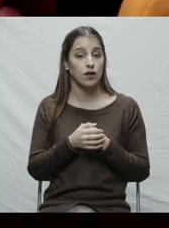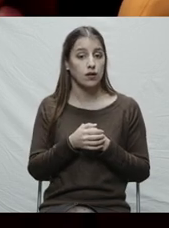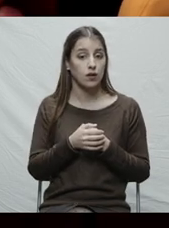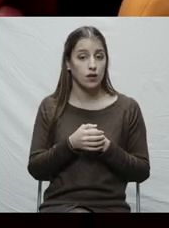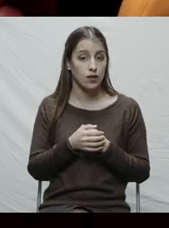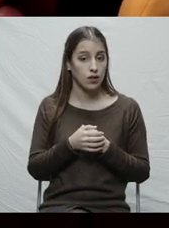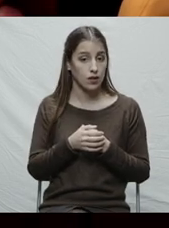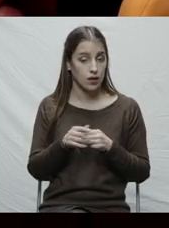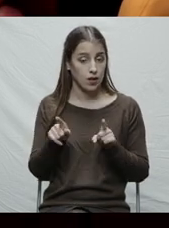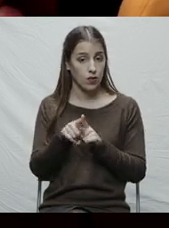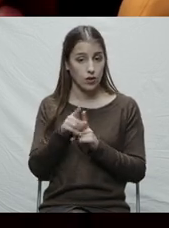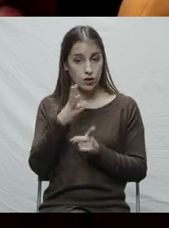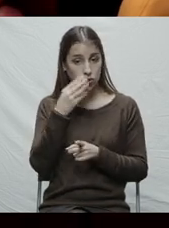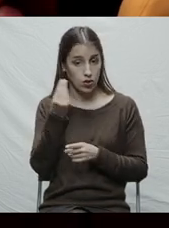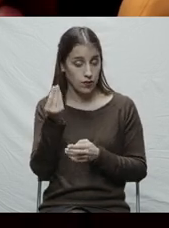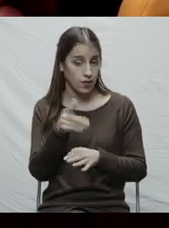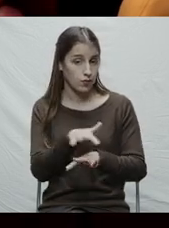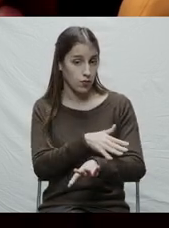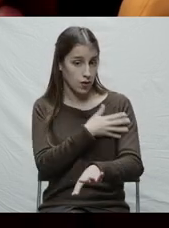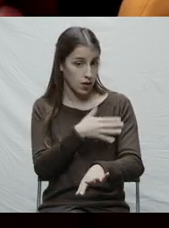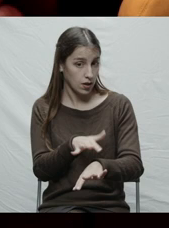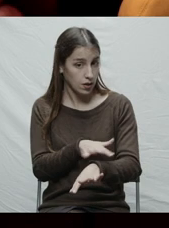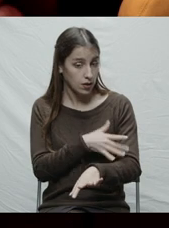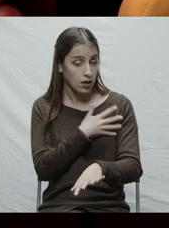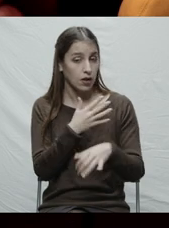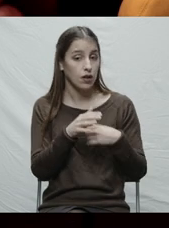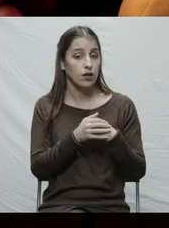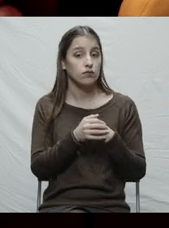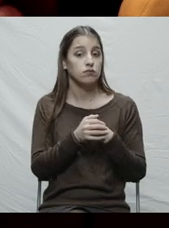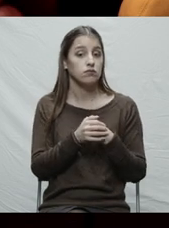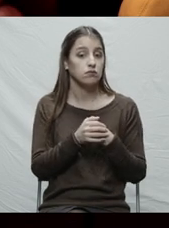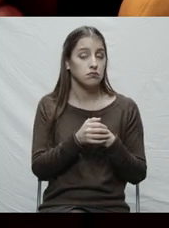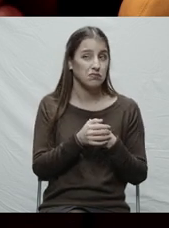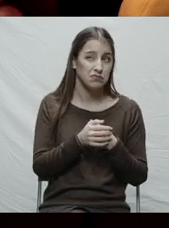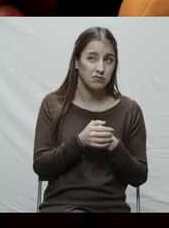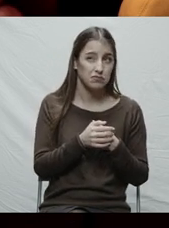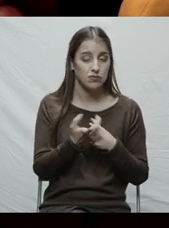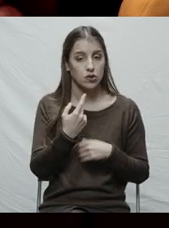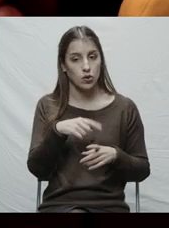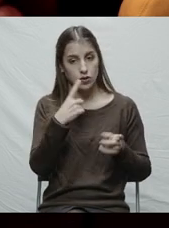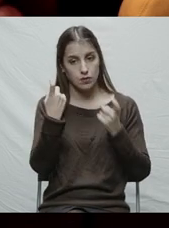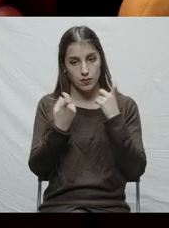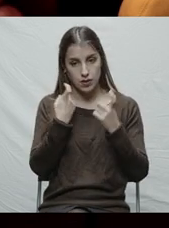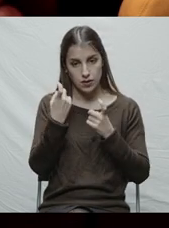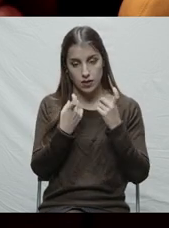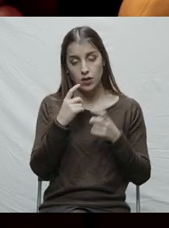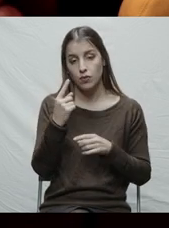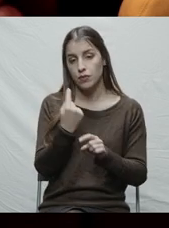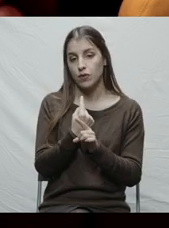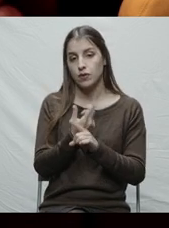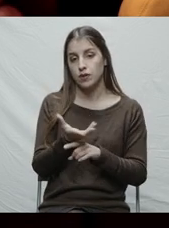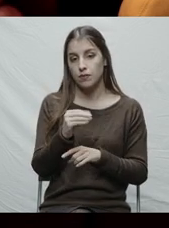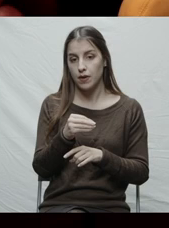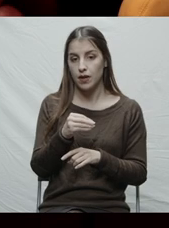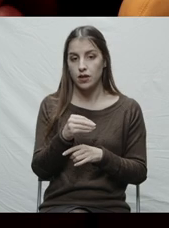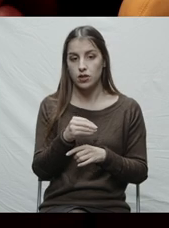cão, às cartas a um jovem poeta, Certo. ao Rimbaud que parou aos 19 anos. Estamos a pensar que seja qualquer coisa mais um retrato